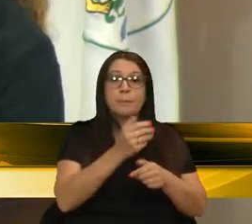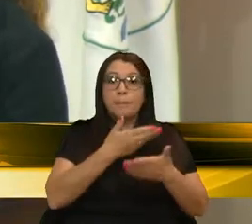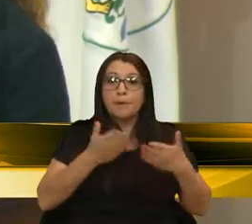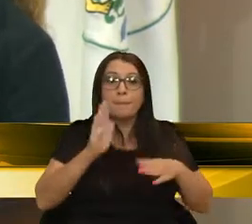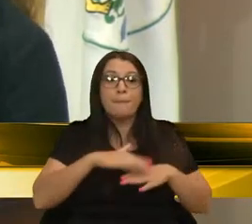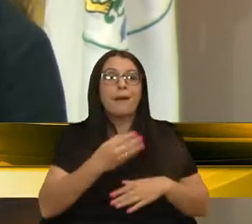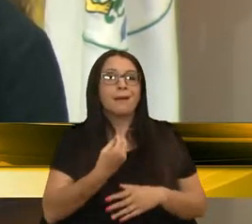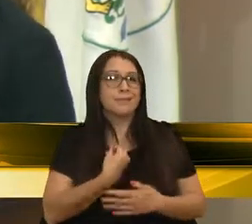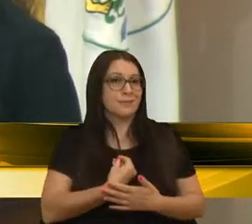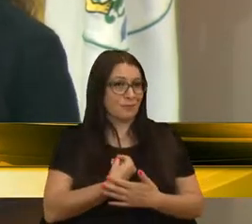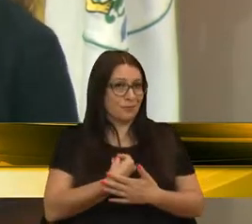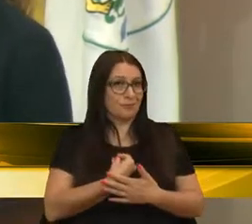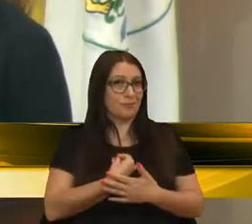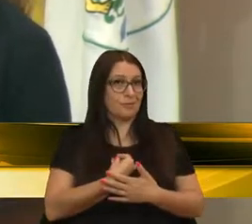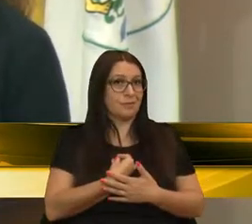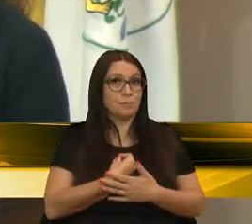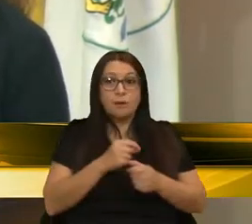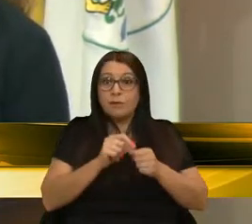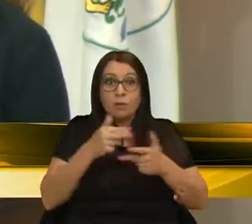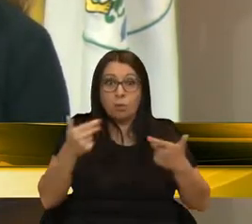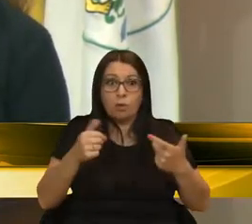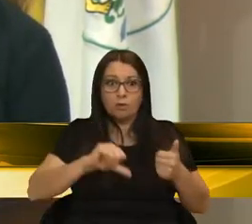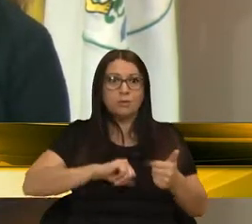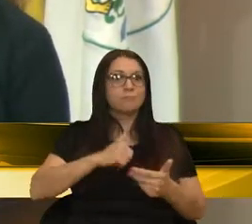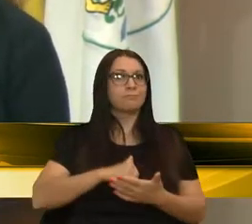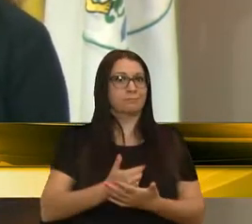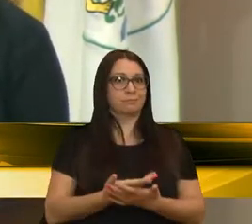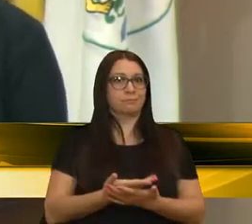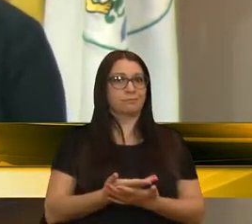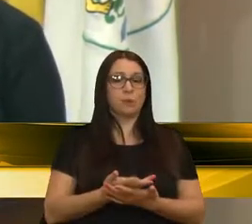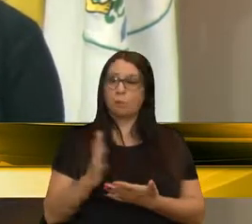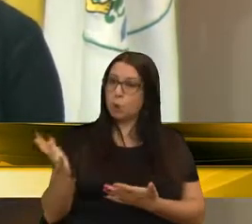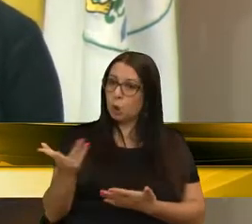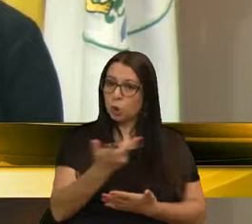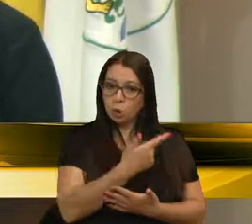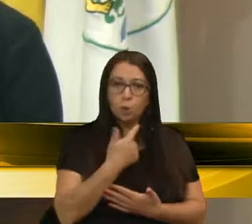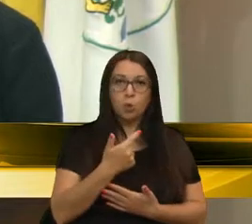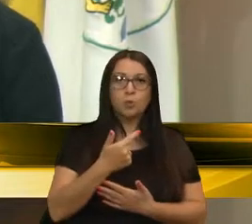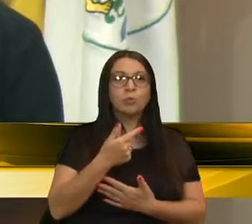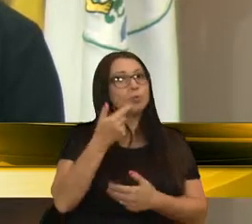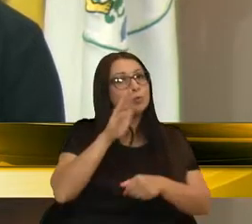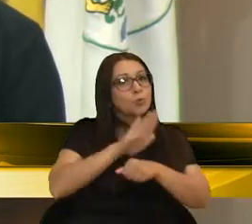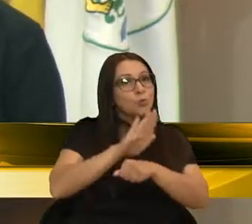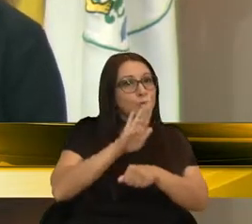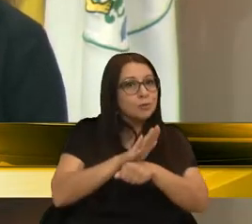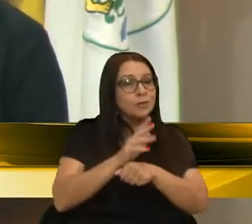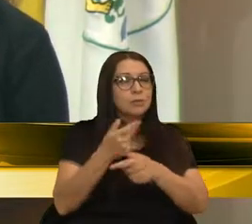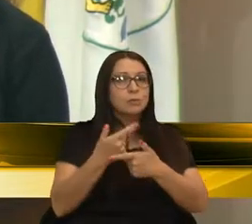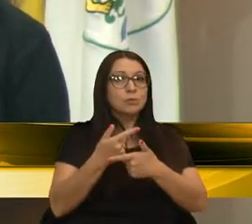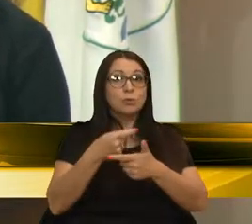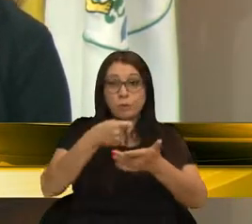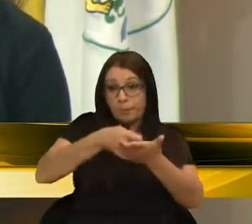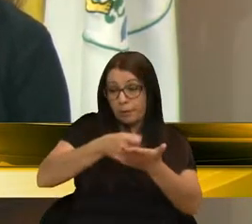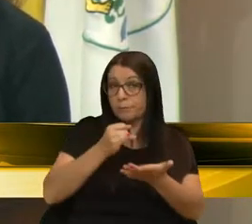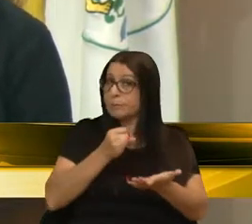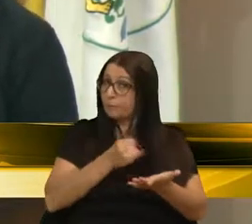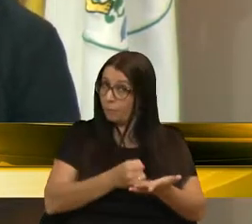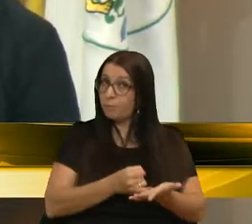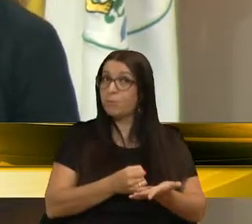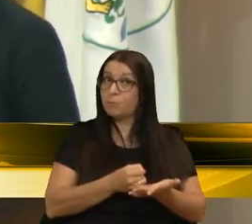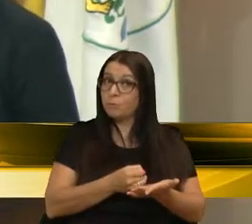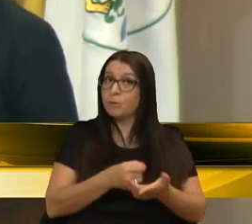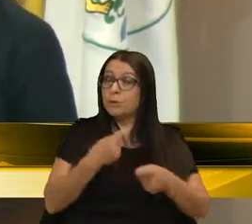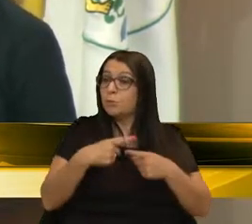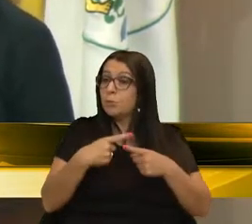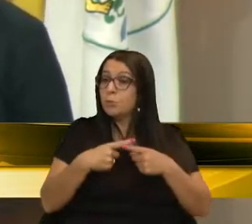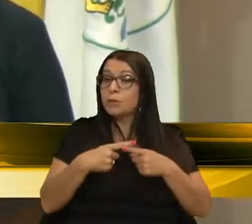mais vidas para tomar atitudes, porque todos nós contribuímos, todos nós pagamos impostos, porque